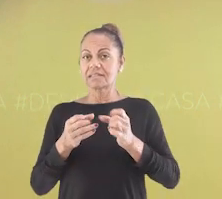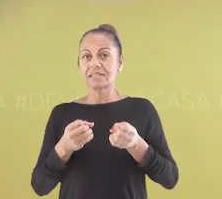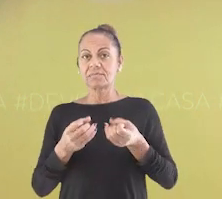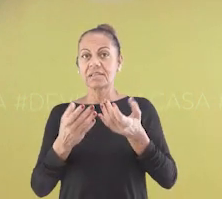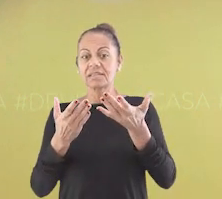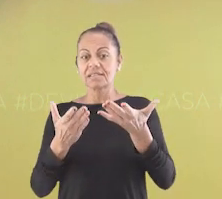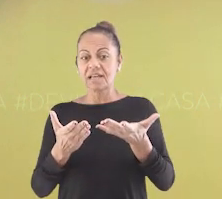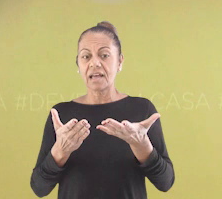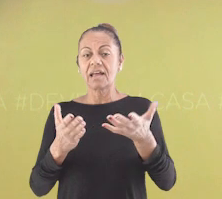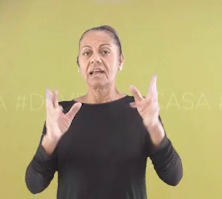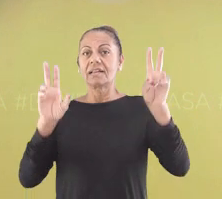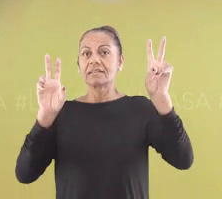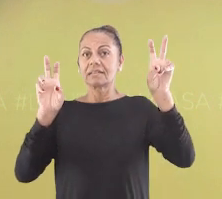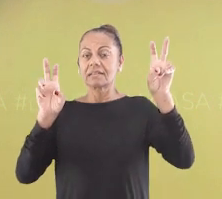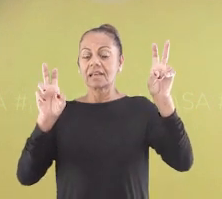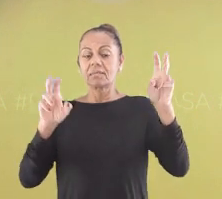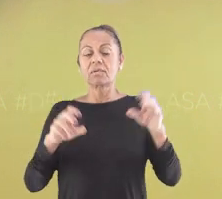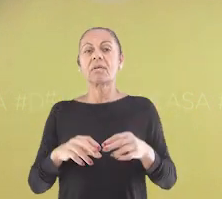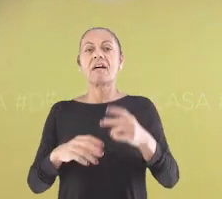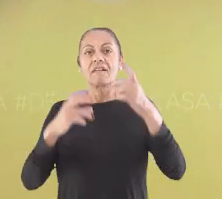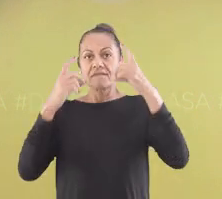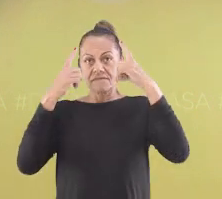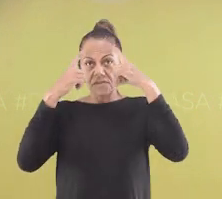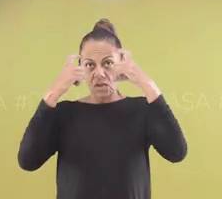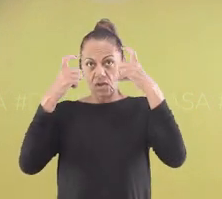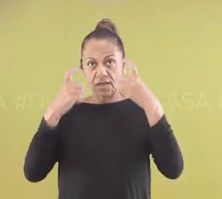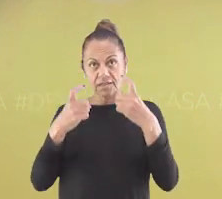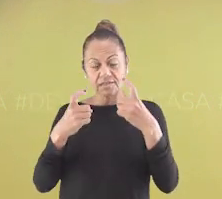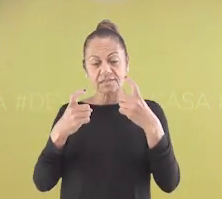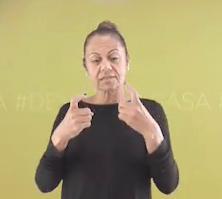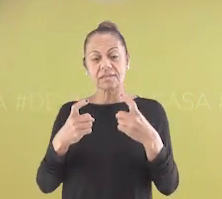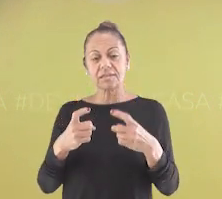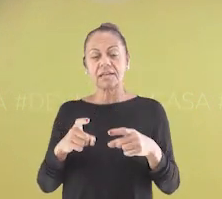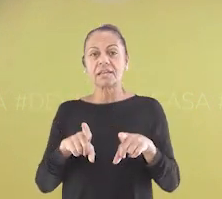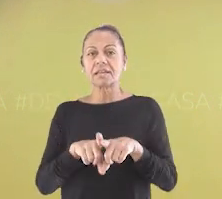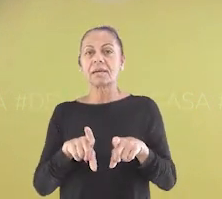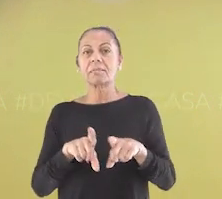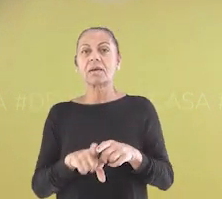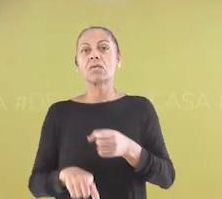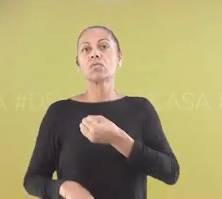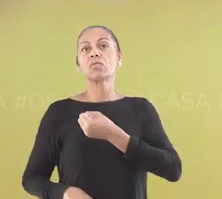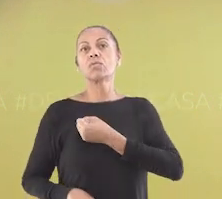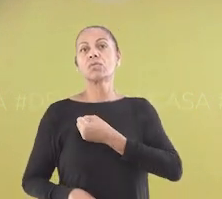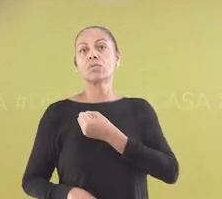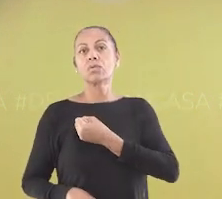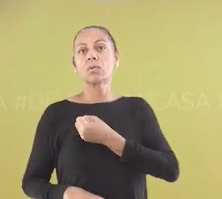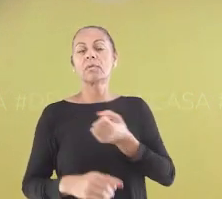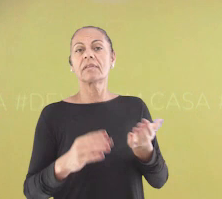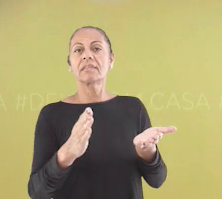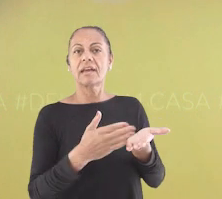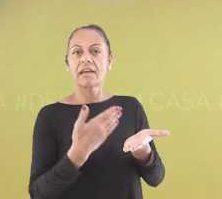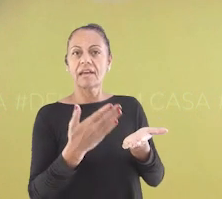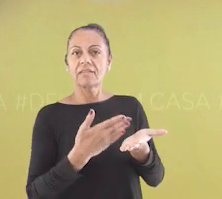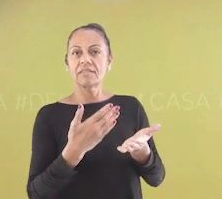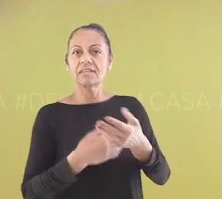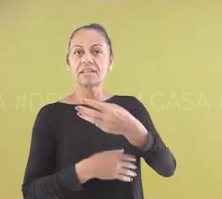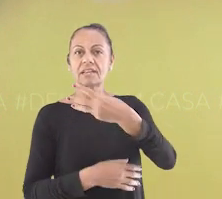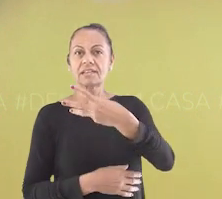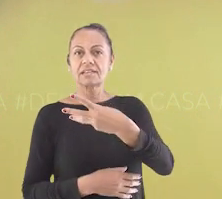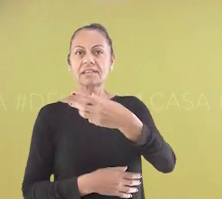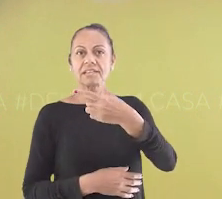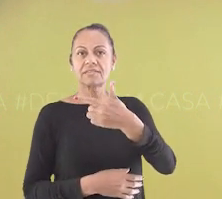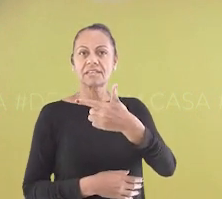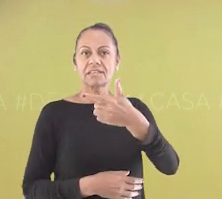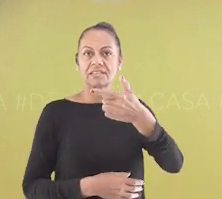o artigo sobre o qual o remetente opina antes de expressar a carta da leitura. Ali em cima temos violência e